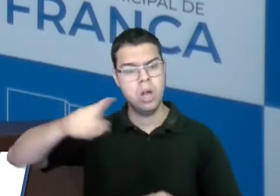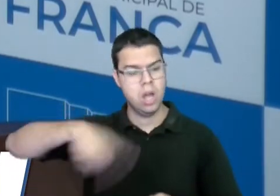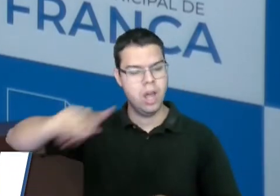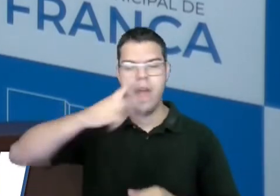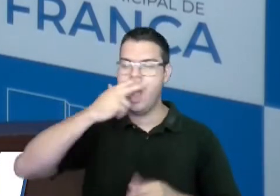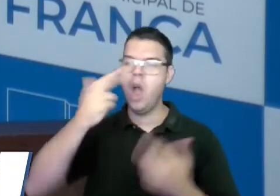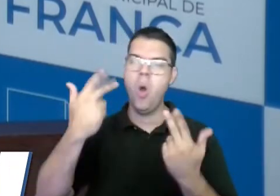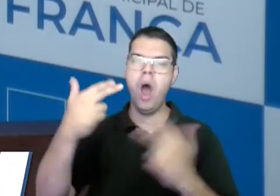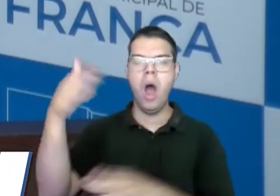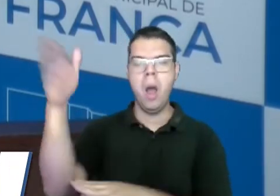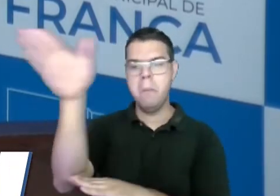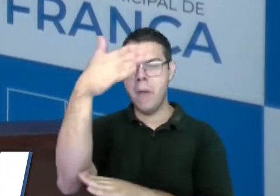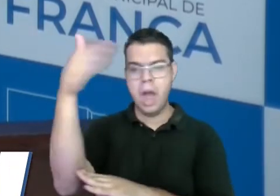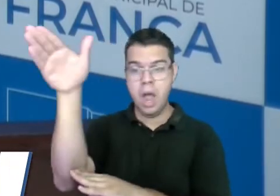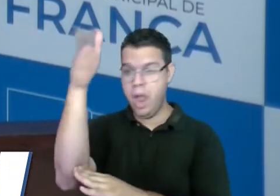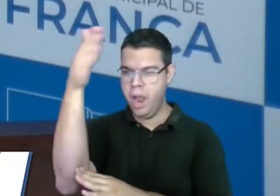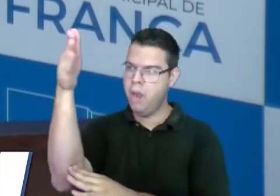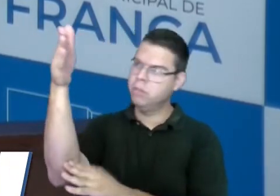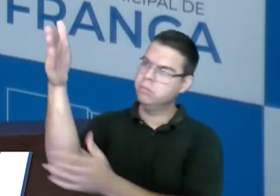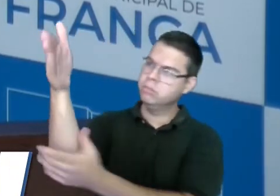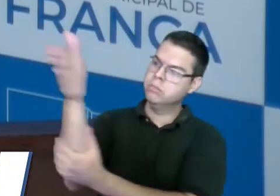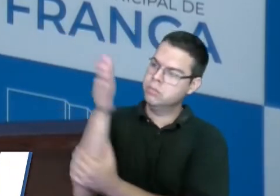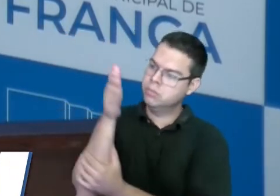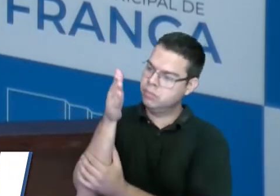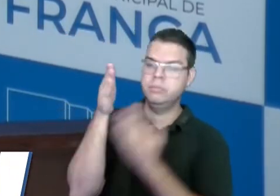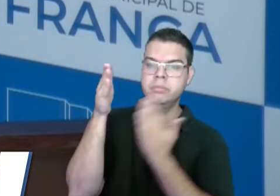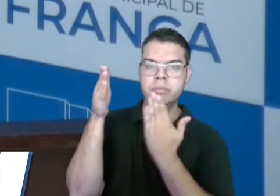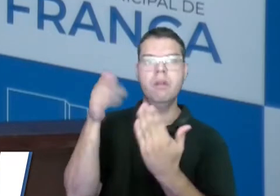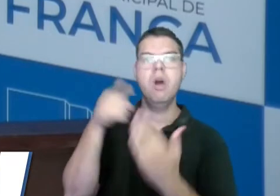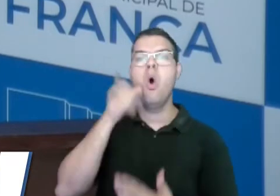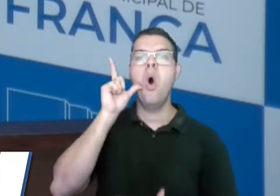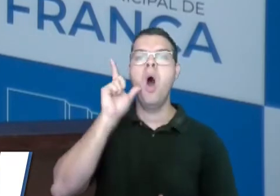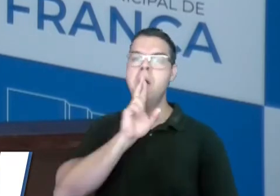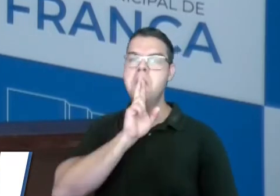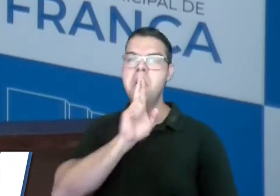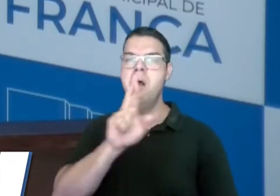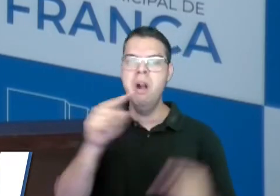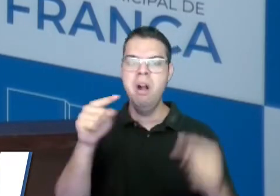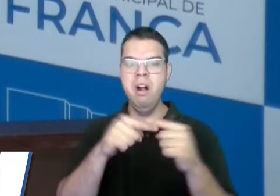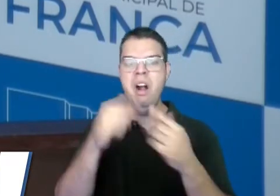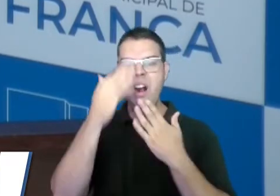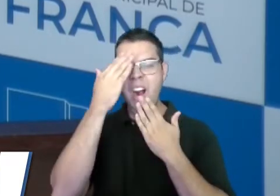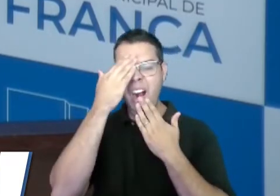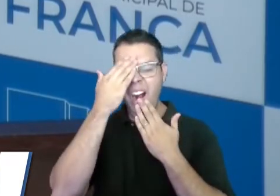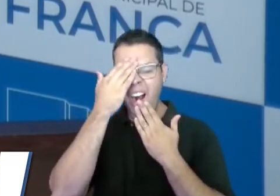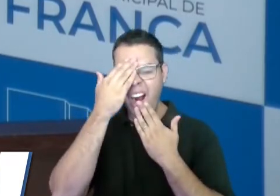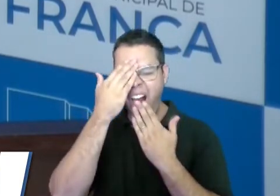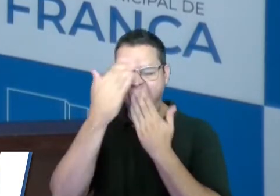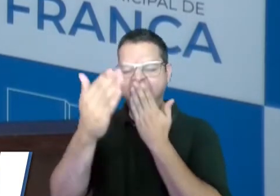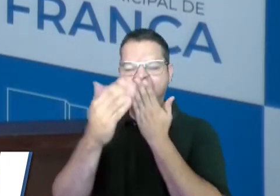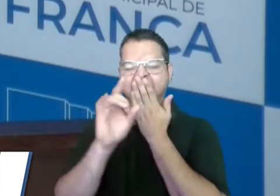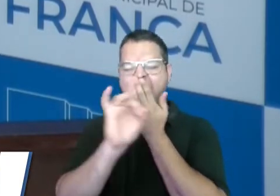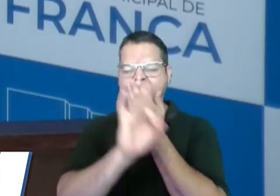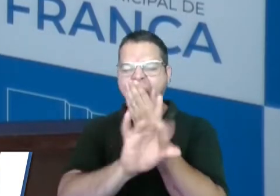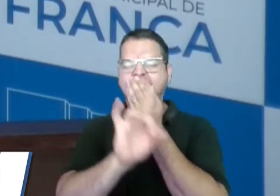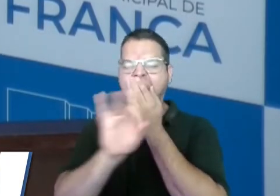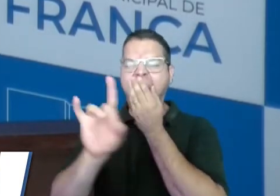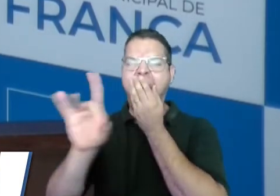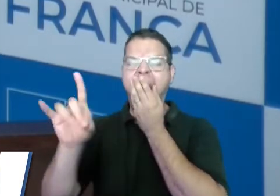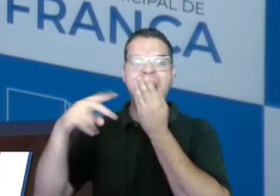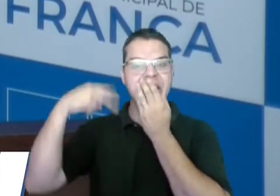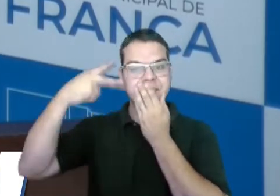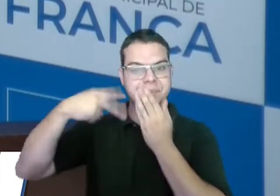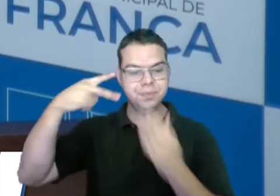nós clamamos. E ontem foi o resultado de tudo isso. E eu quero agradecer a cada um dos vereadores dessa Câmara Municipal,